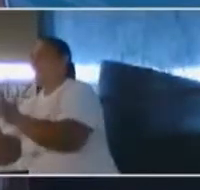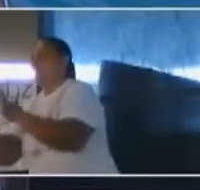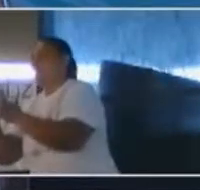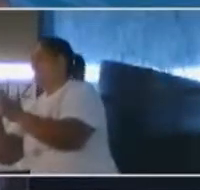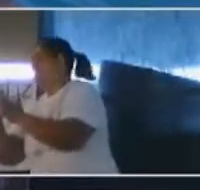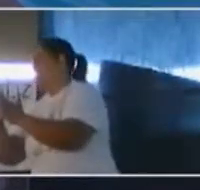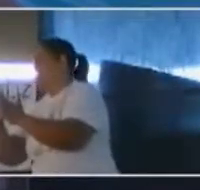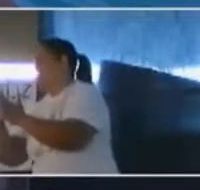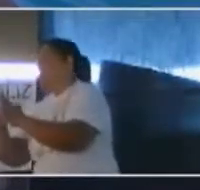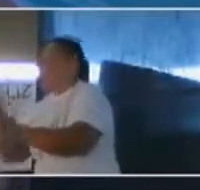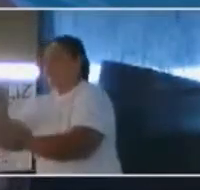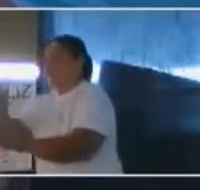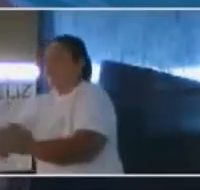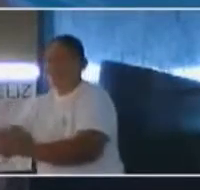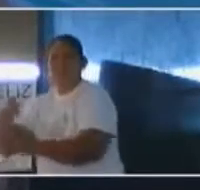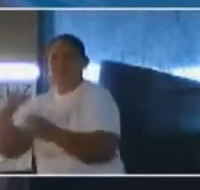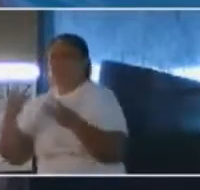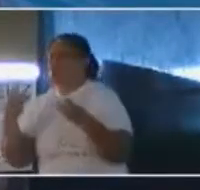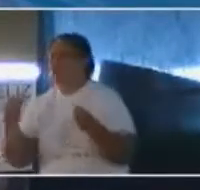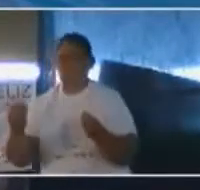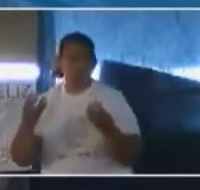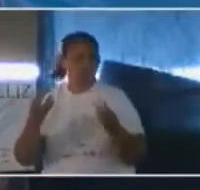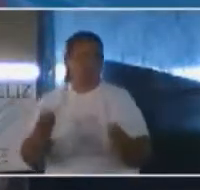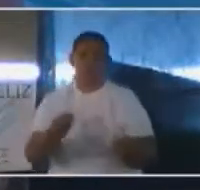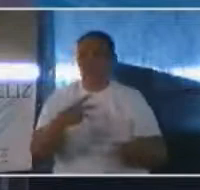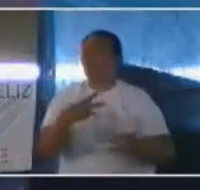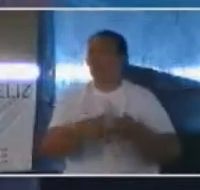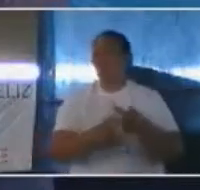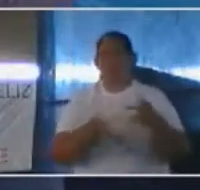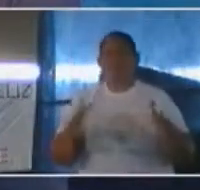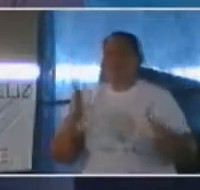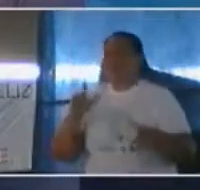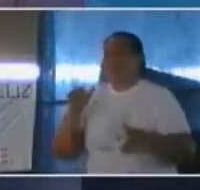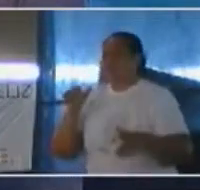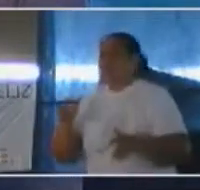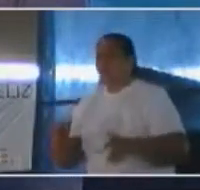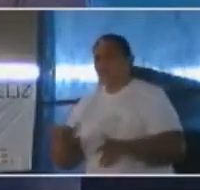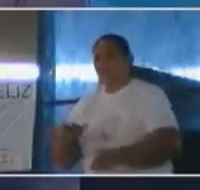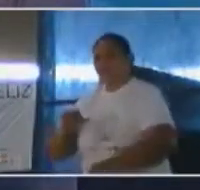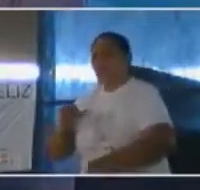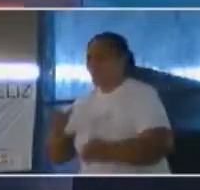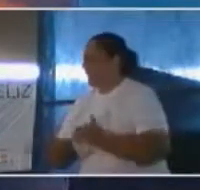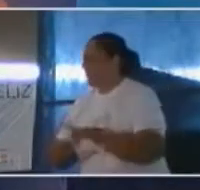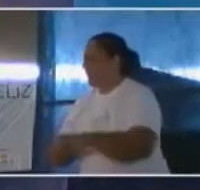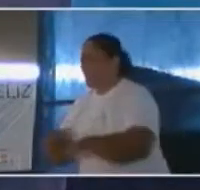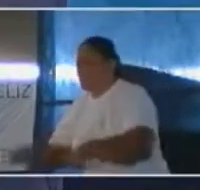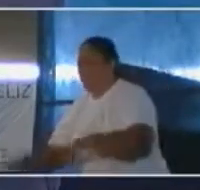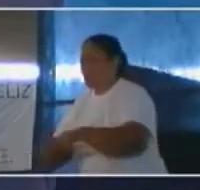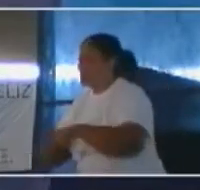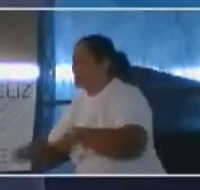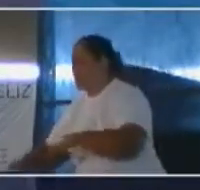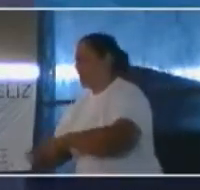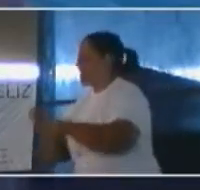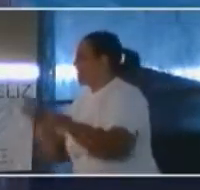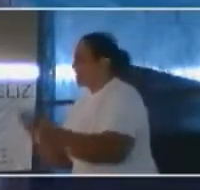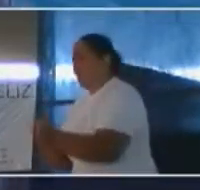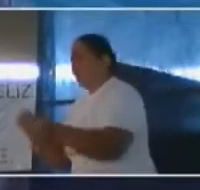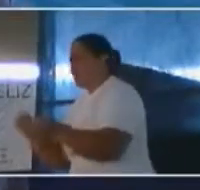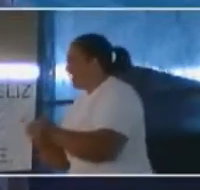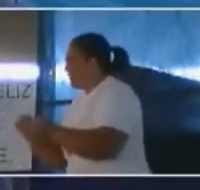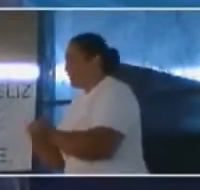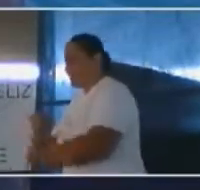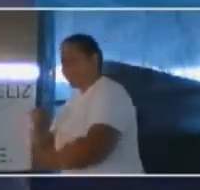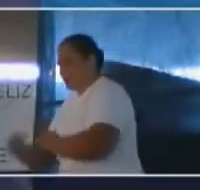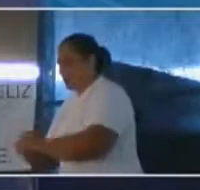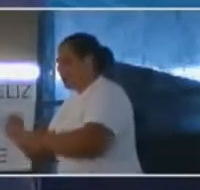ISLB trabalha. Ela se mexe. Vamos ter uma pequena amostra daquilo que a juventude evangélica faz